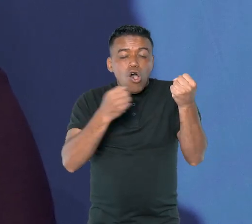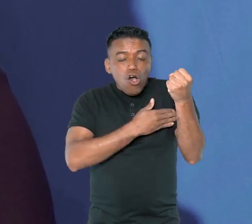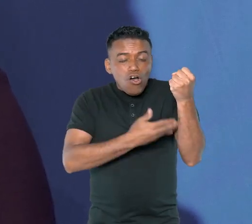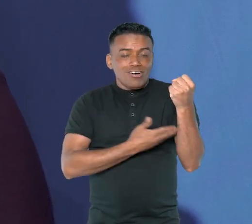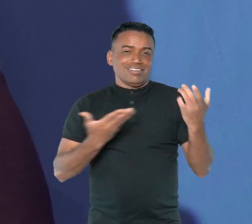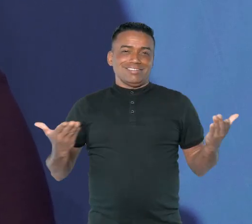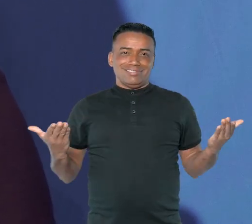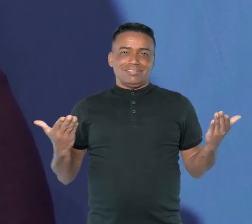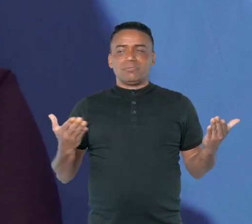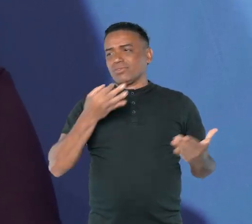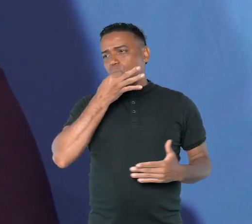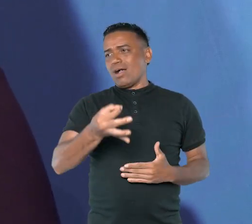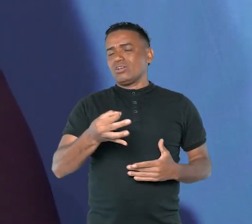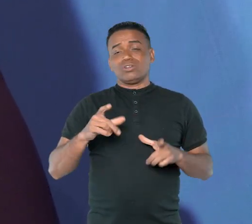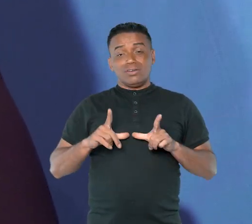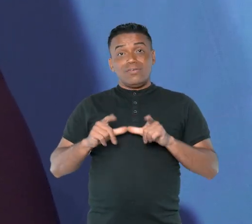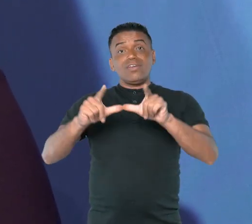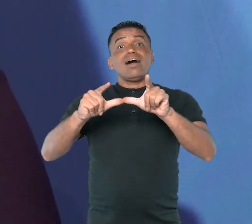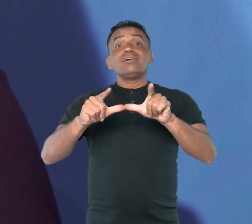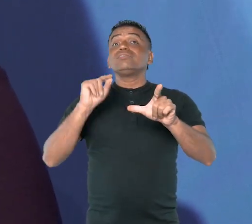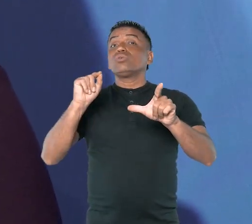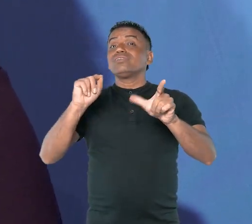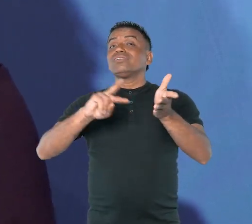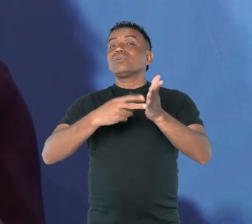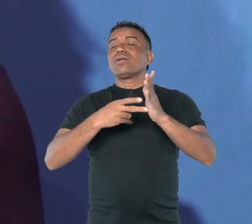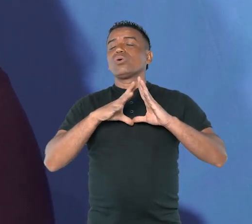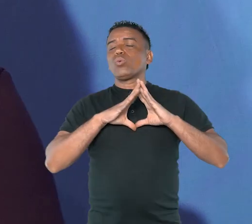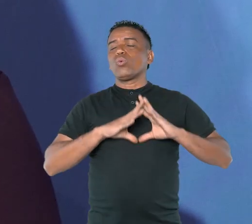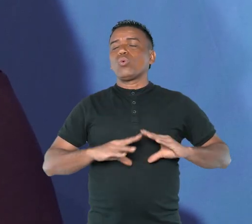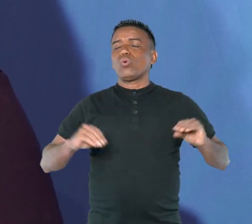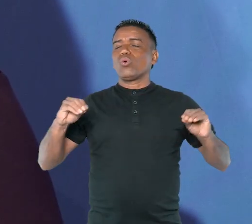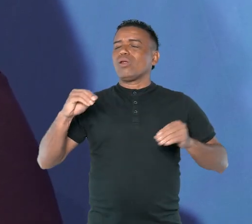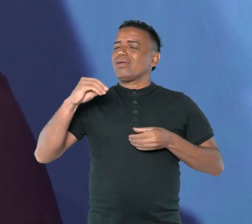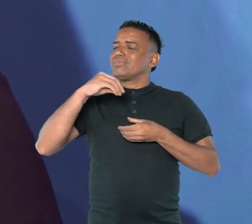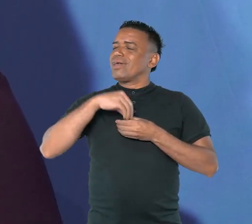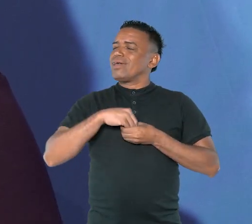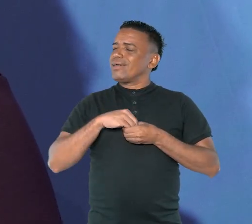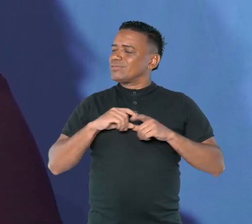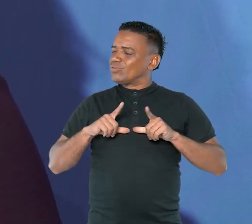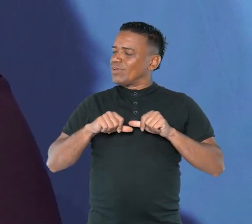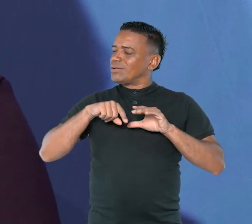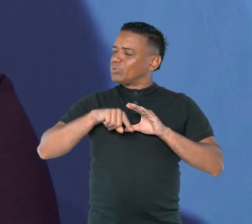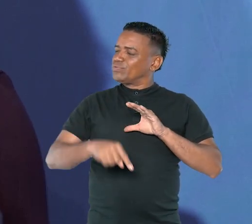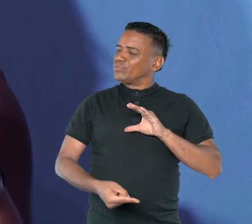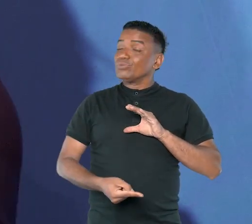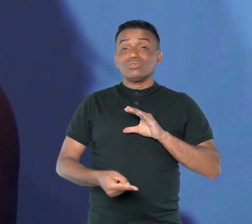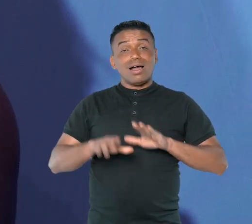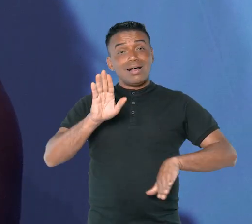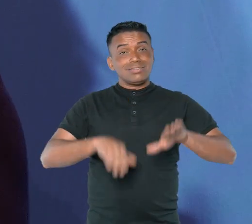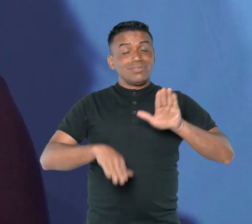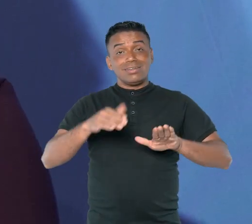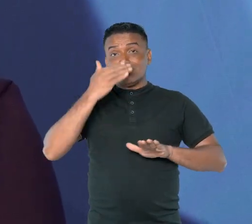Eu acho que as viagens curam, né? As viagens para dentro, principalmente. E às vezes o itinerário